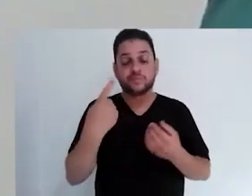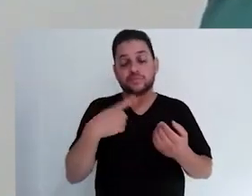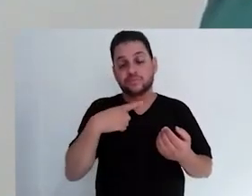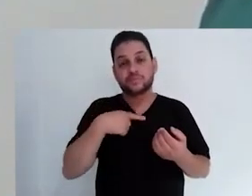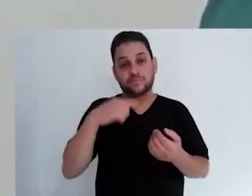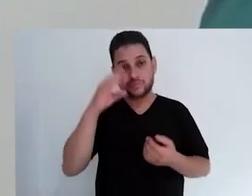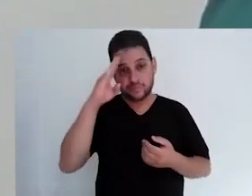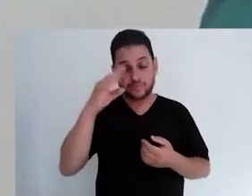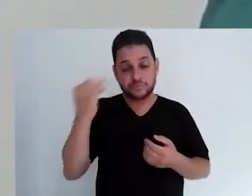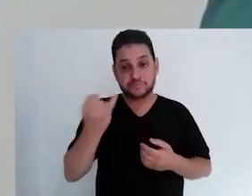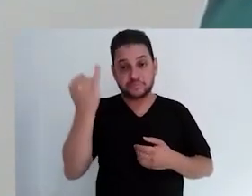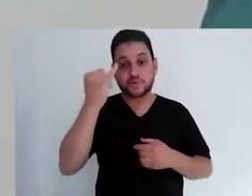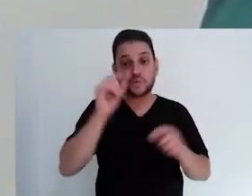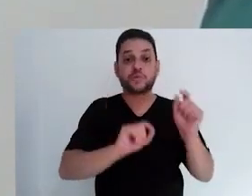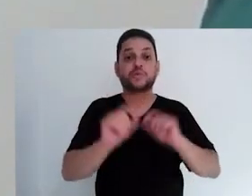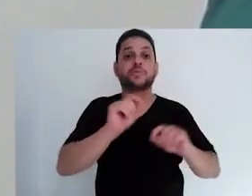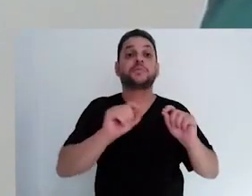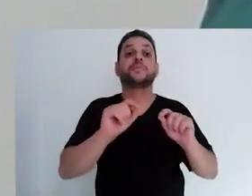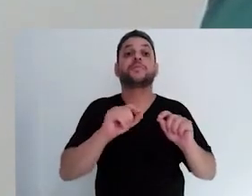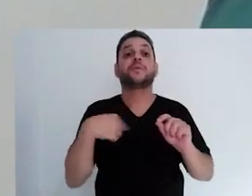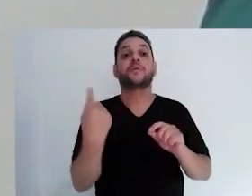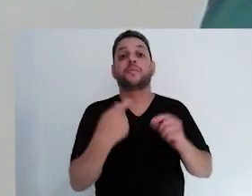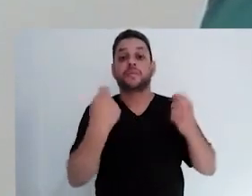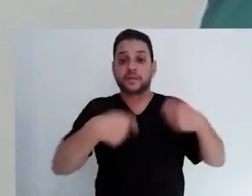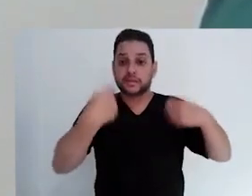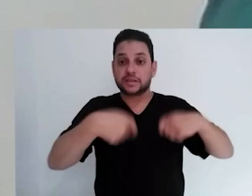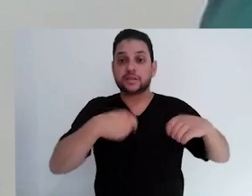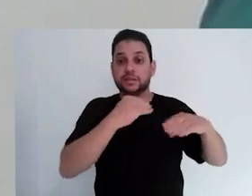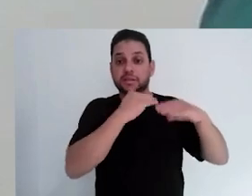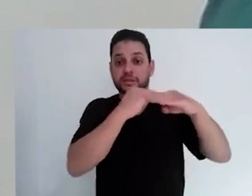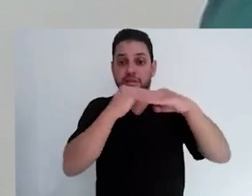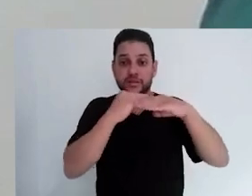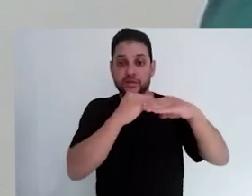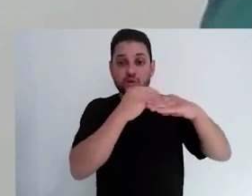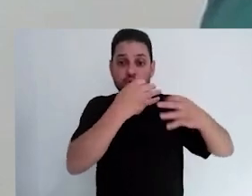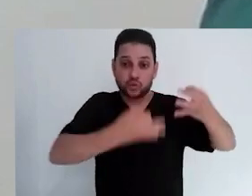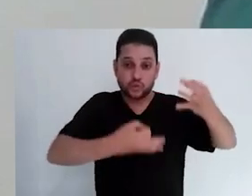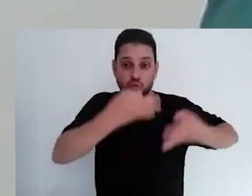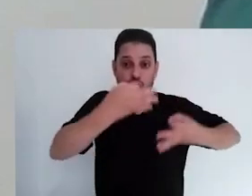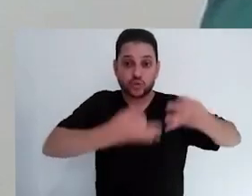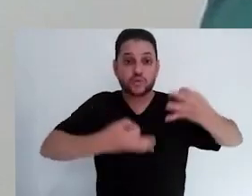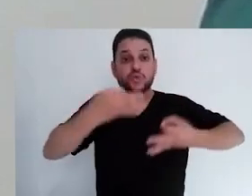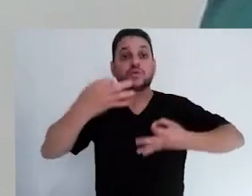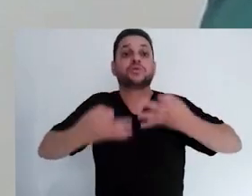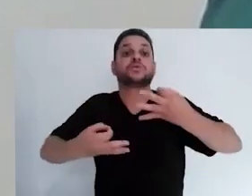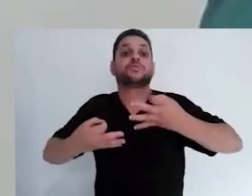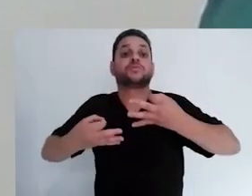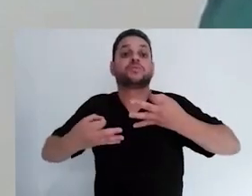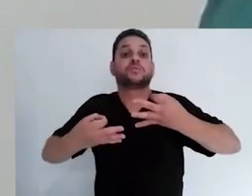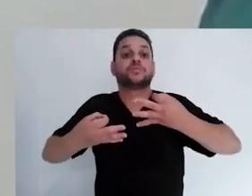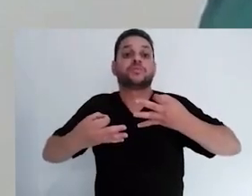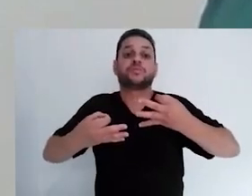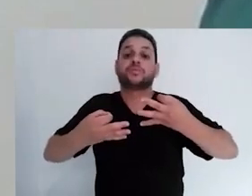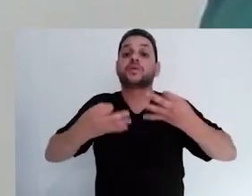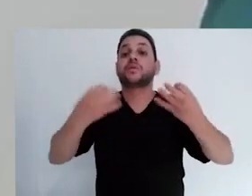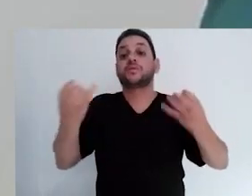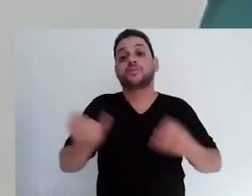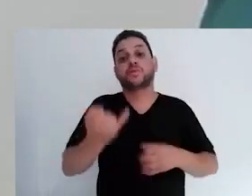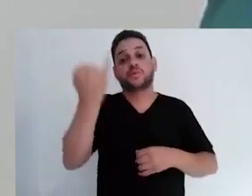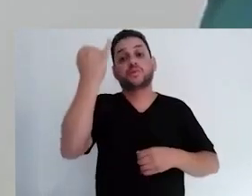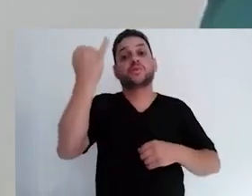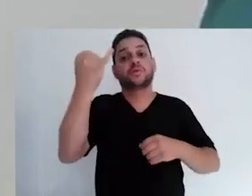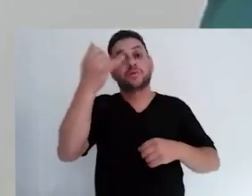importante, mas eu acho que a gente equaliza a justiça que a gente oferece também para os jurisdicionados. E isso é muito relevante, é muito